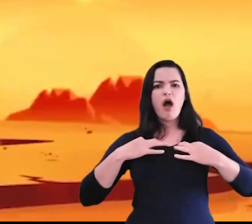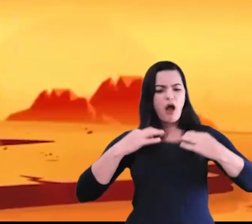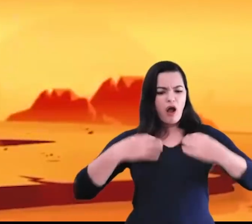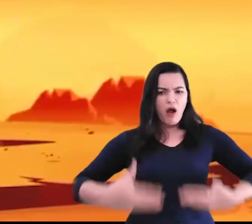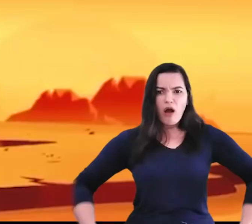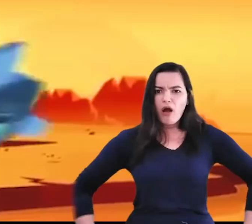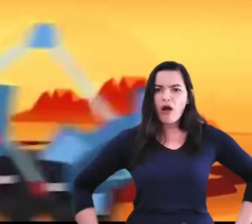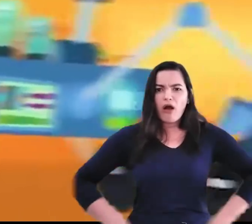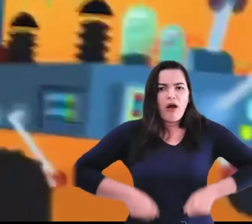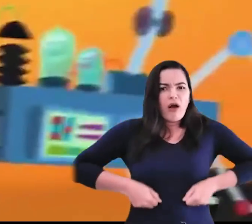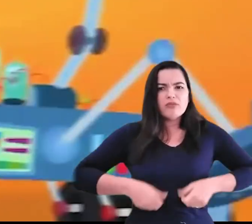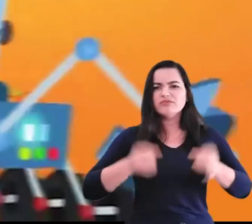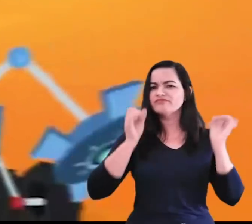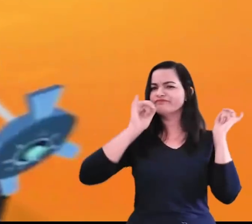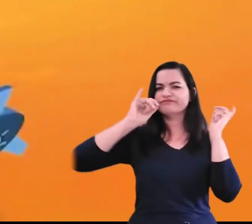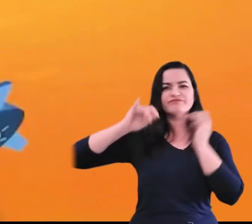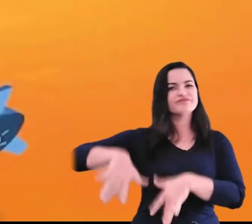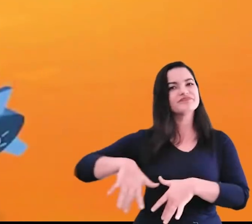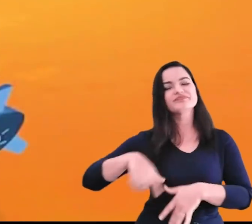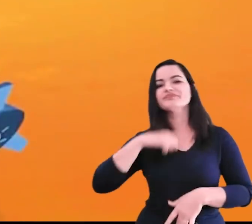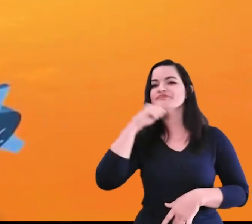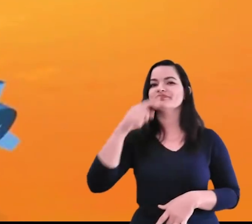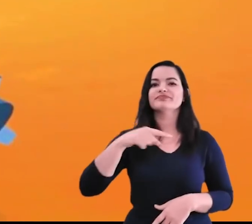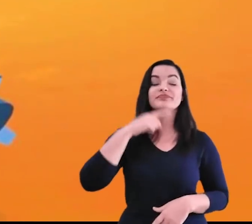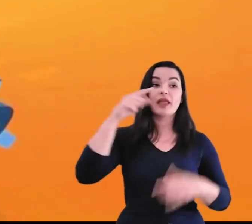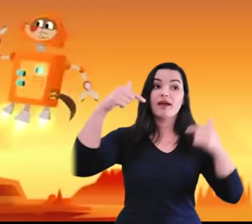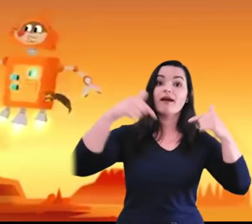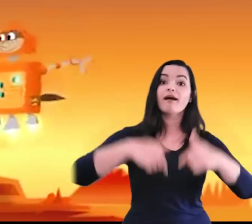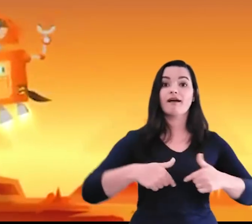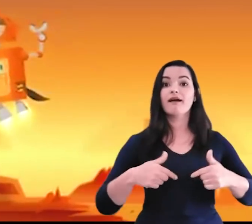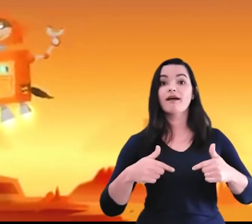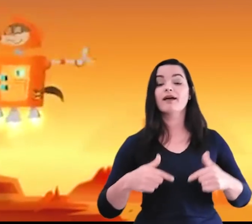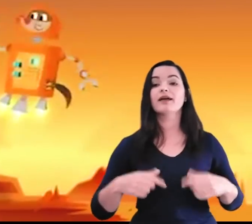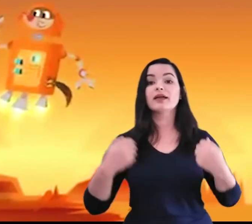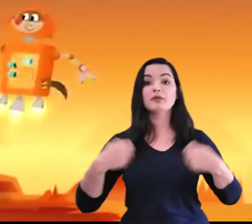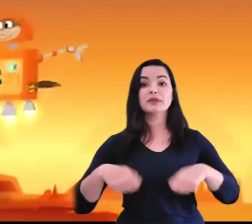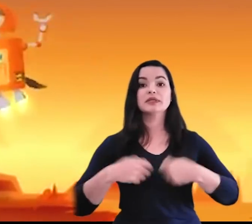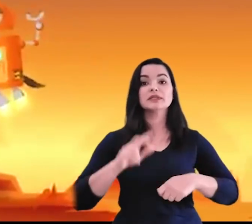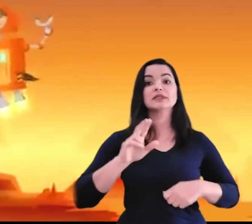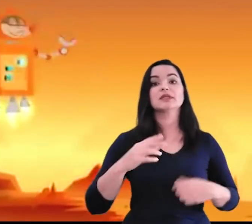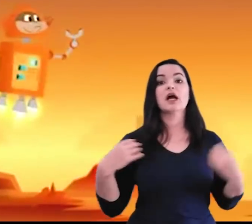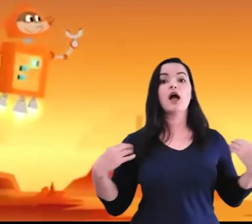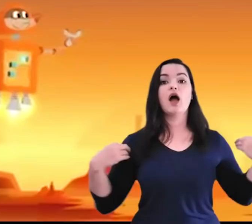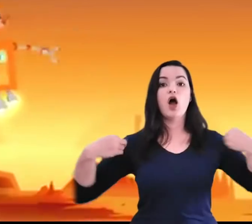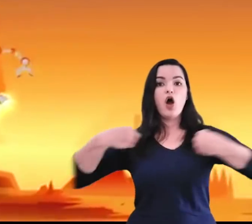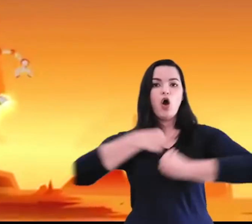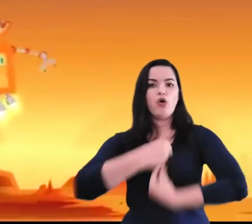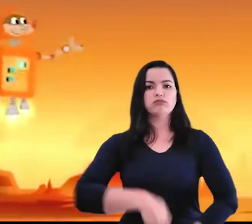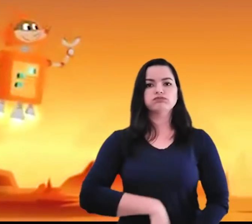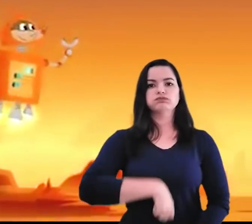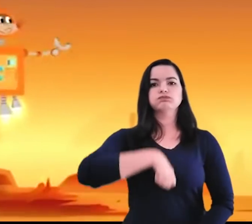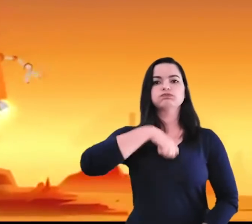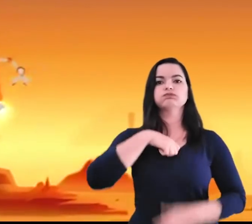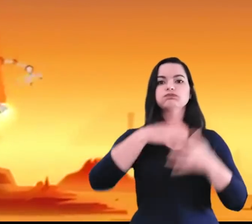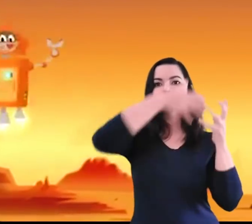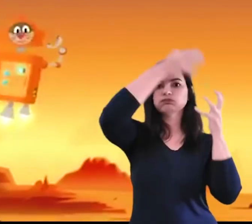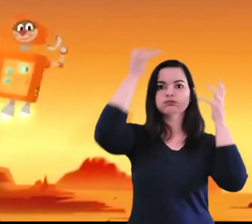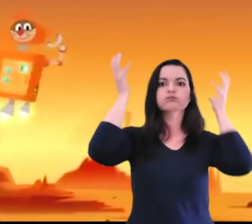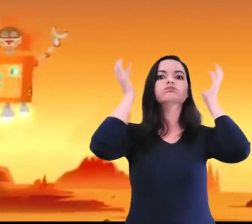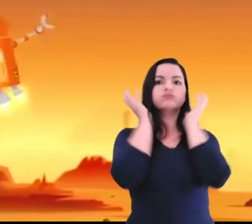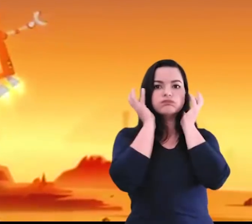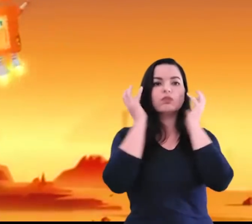blusa, camiseta. A moda em Marte é interestelar. Aqui seu traje